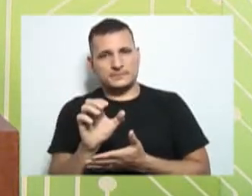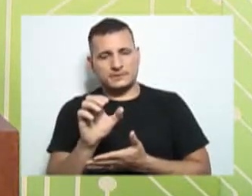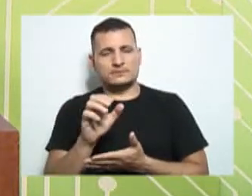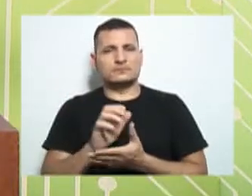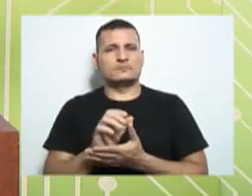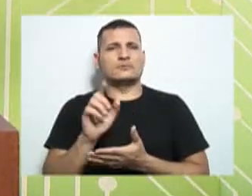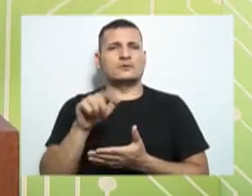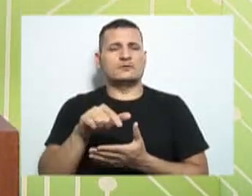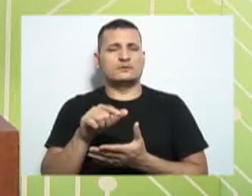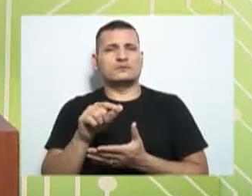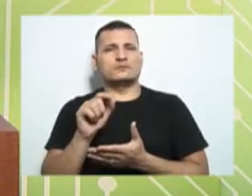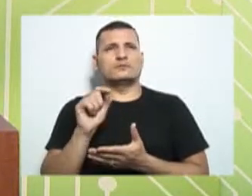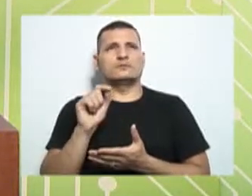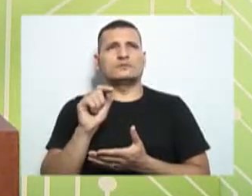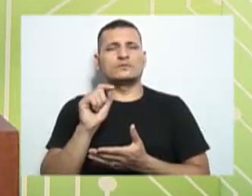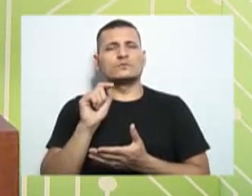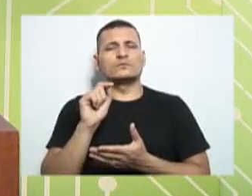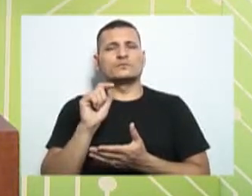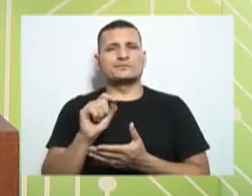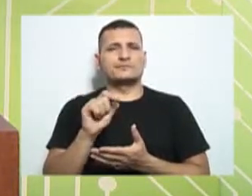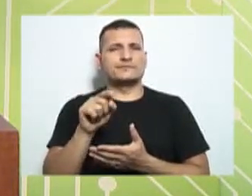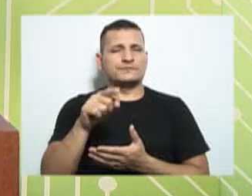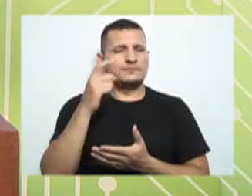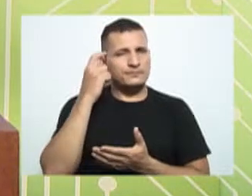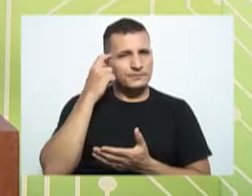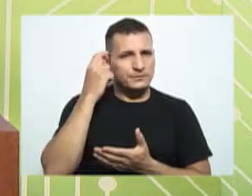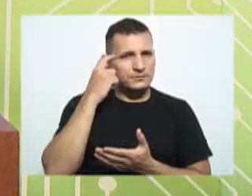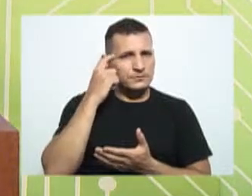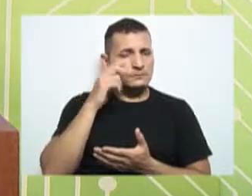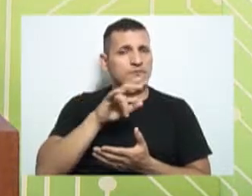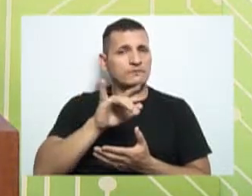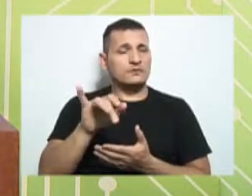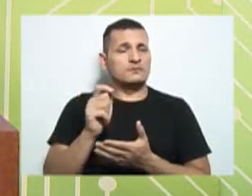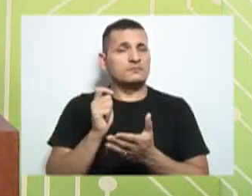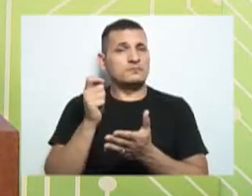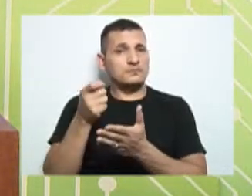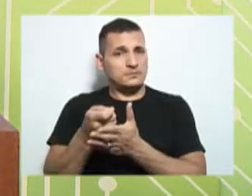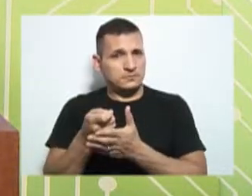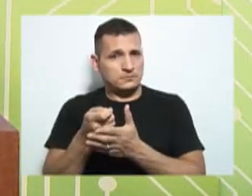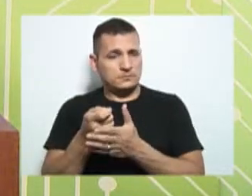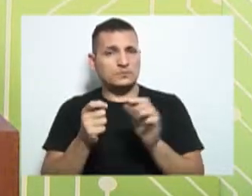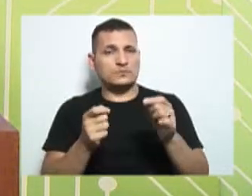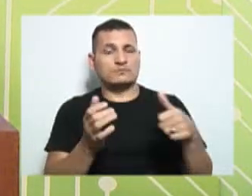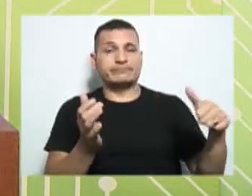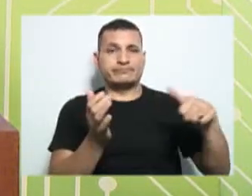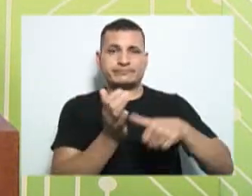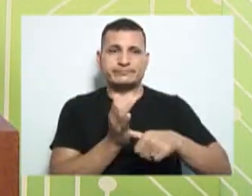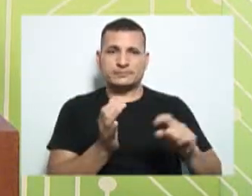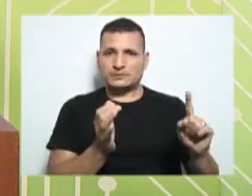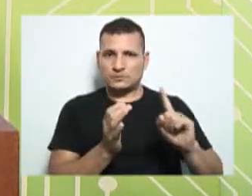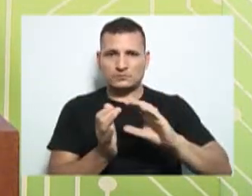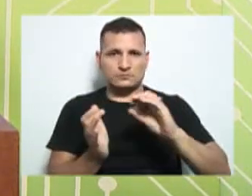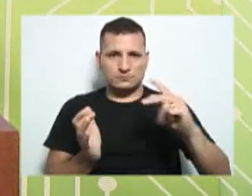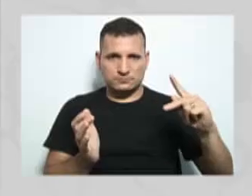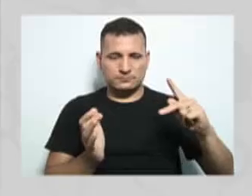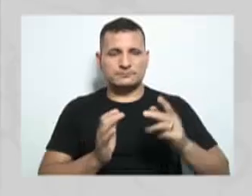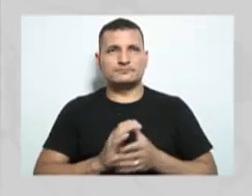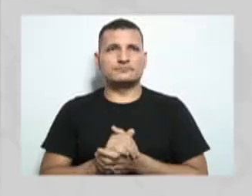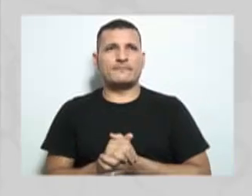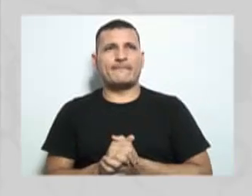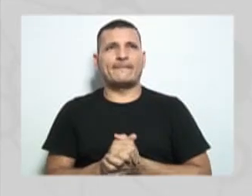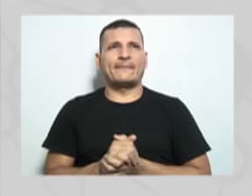dessa questão, do que o que você presume que vai ser pago com relação ao ato não cooperado. Voltando lá ao slide.